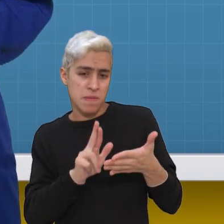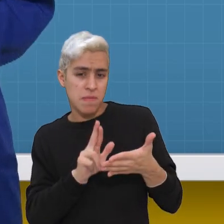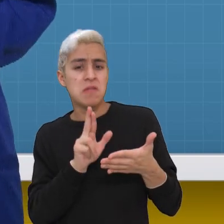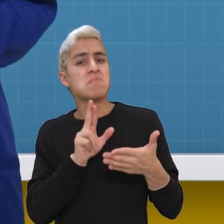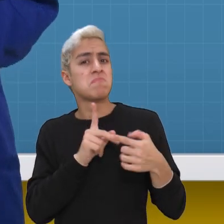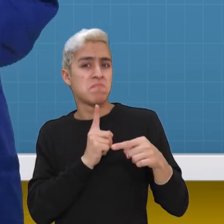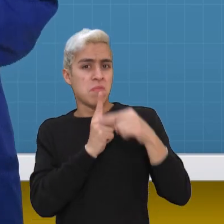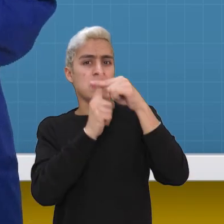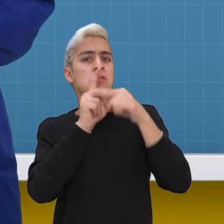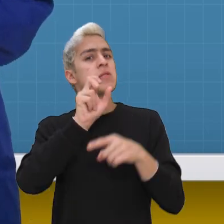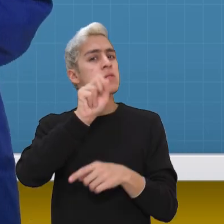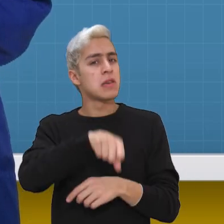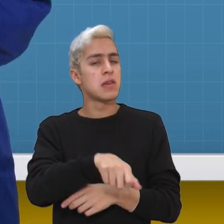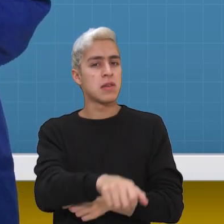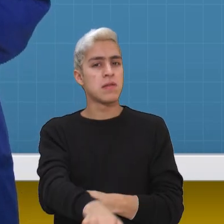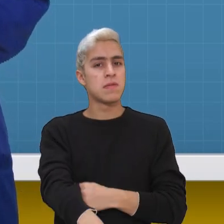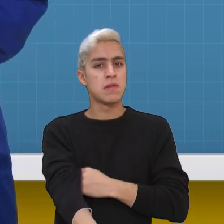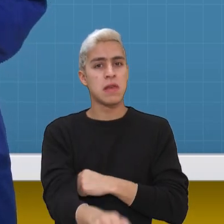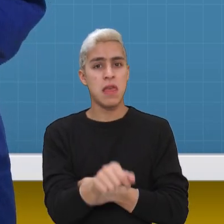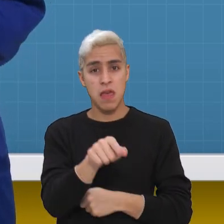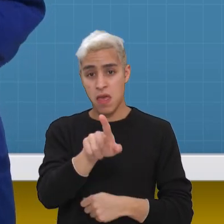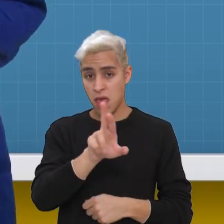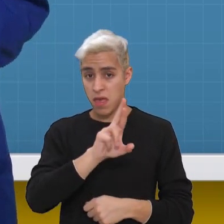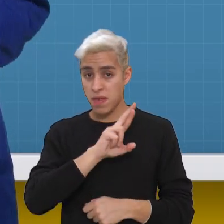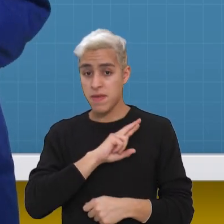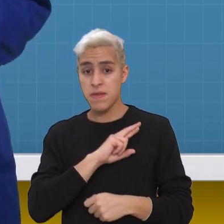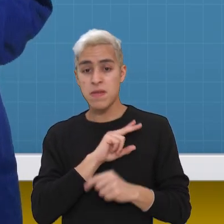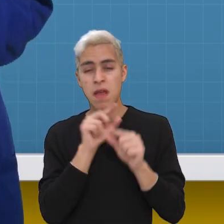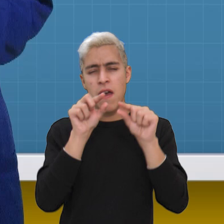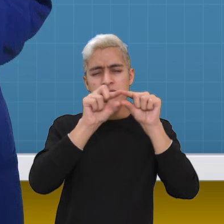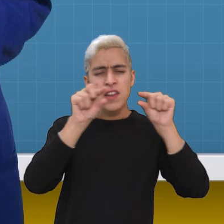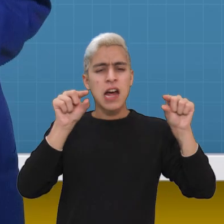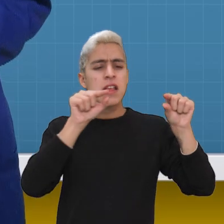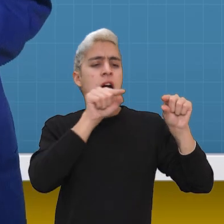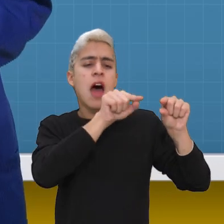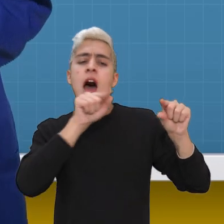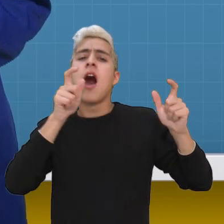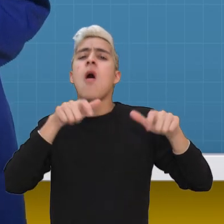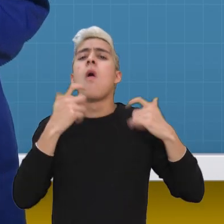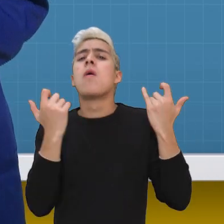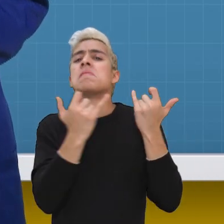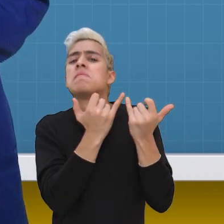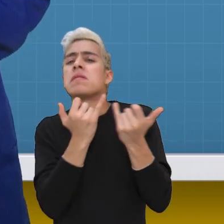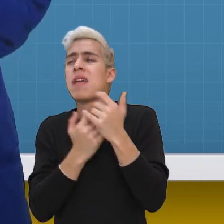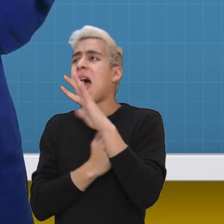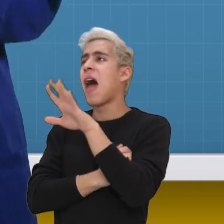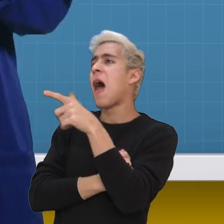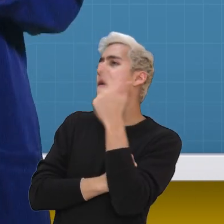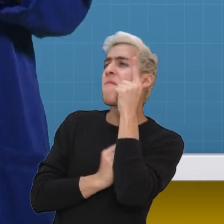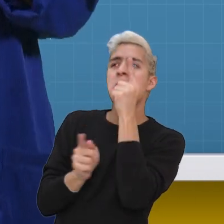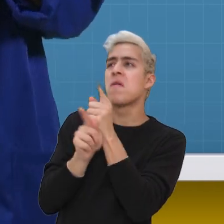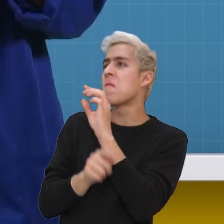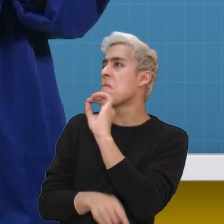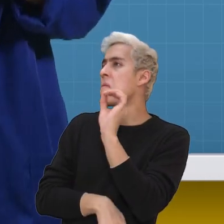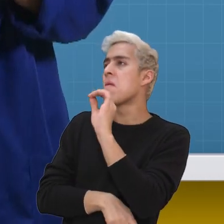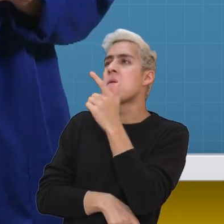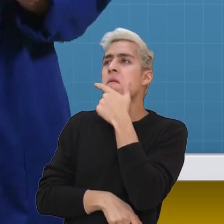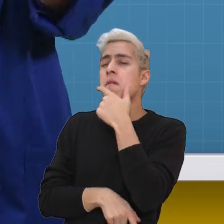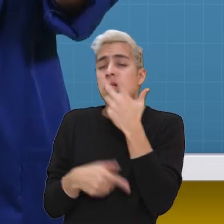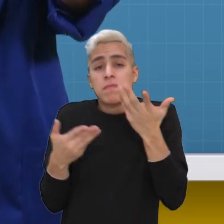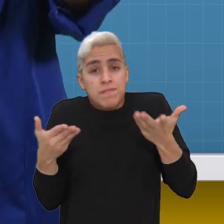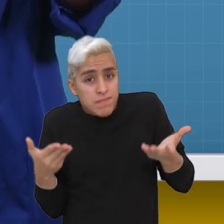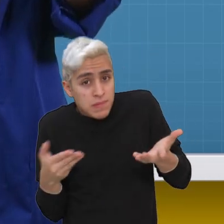sua resposta for positiva, você tem que dizer para mim onde elas estão. Ah, mas eu não